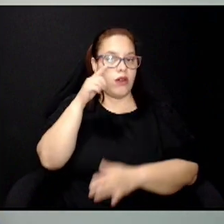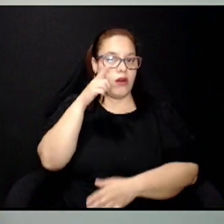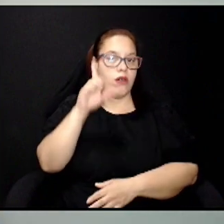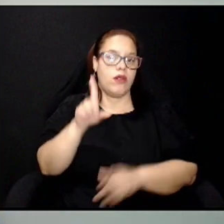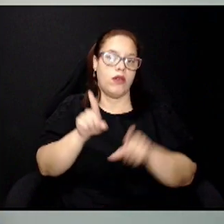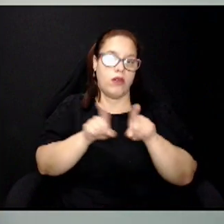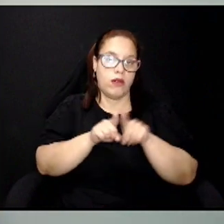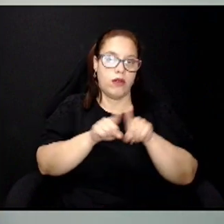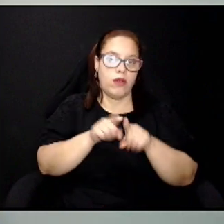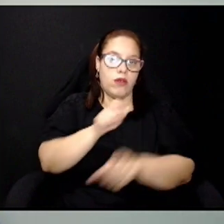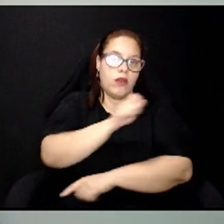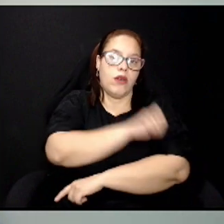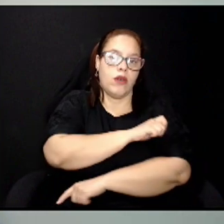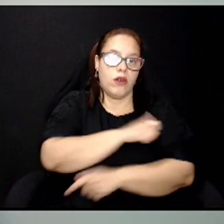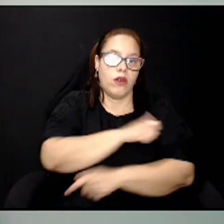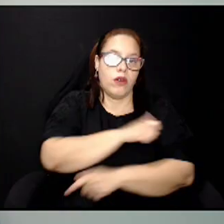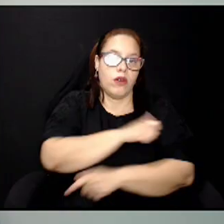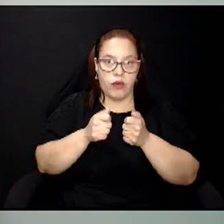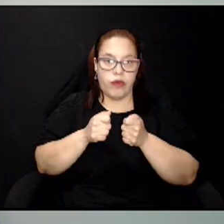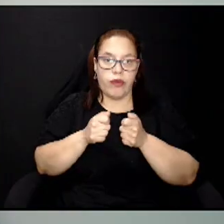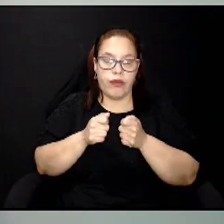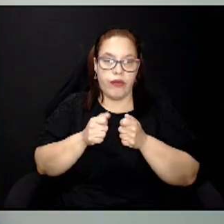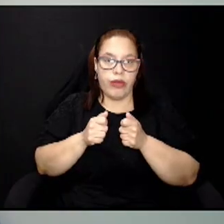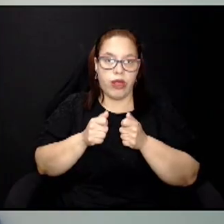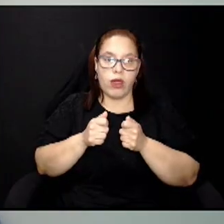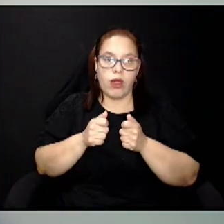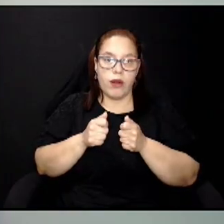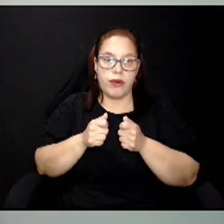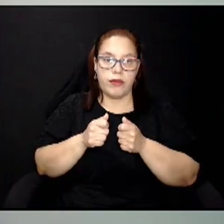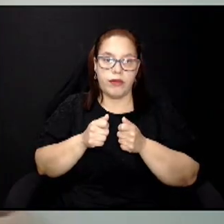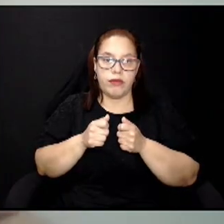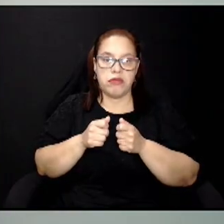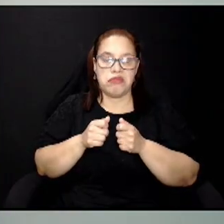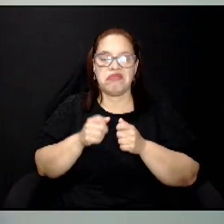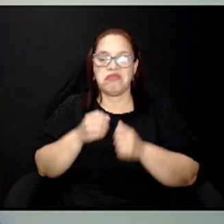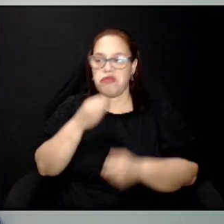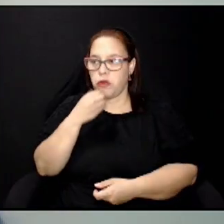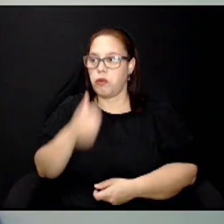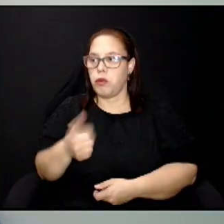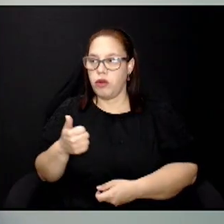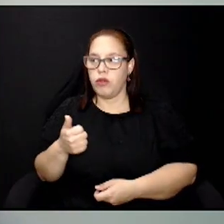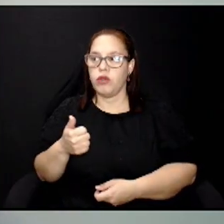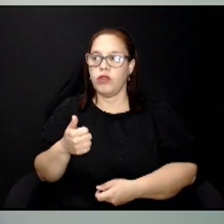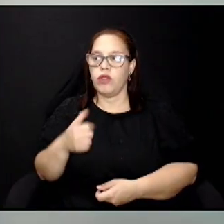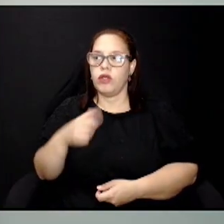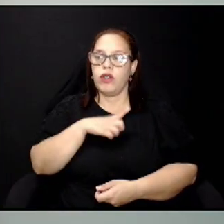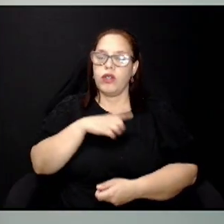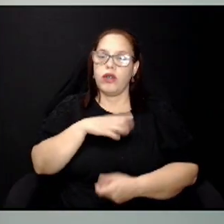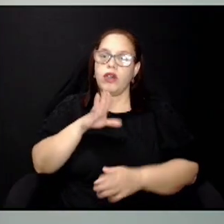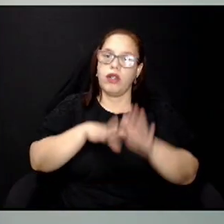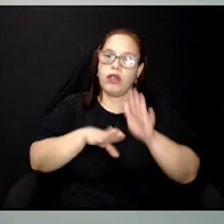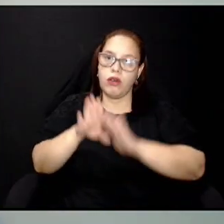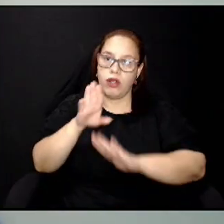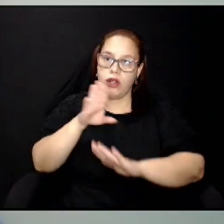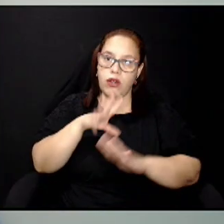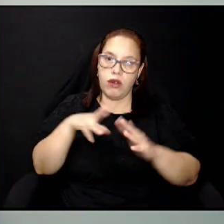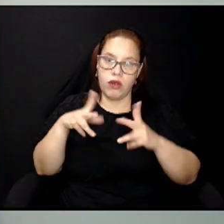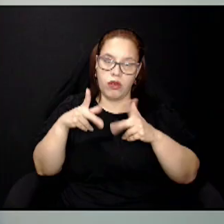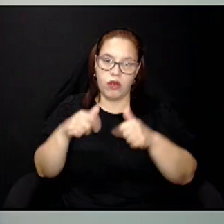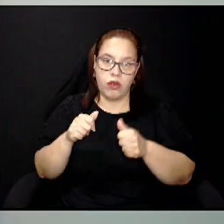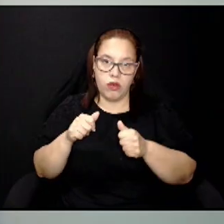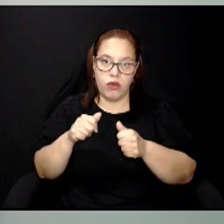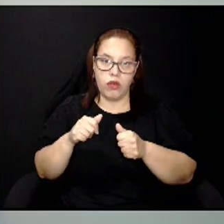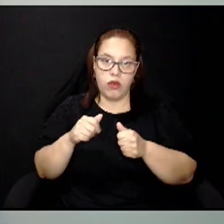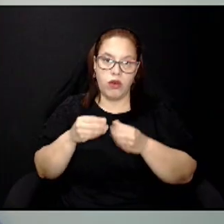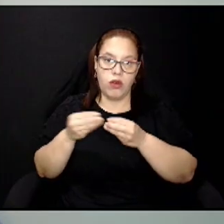alunos joguem. Então, ele é bem versátil, assim, a gente teve esse cuidado, né, de todos os jogos que a gente